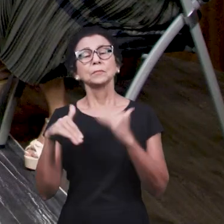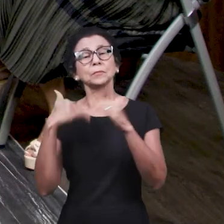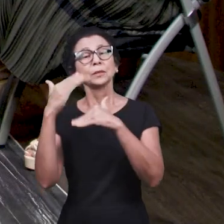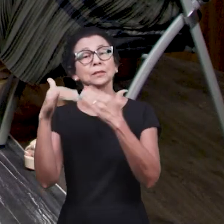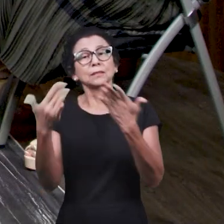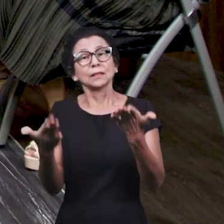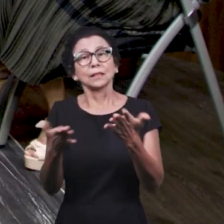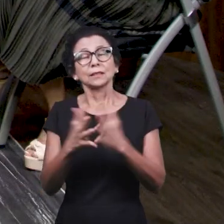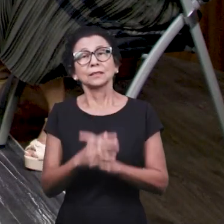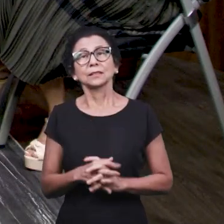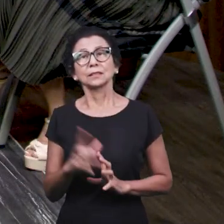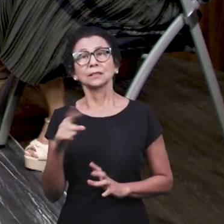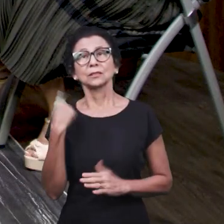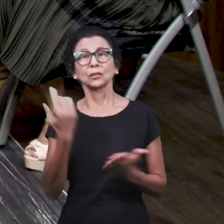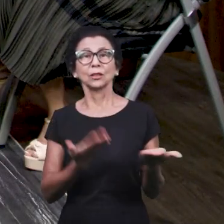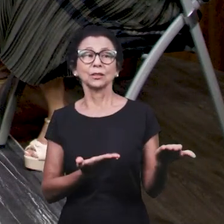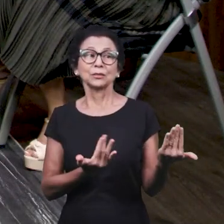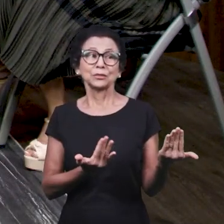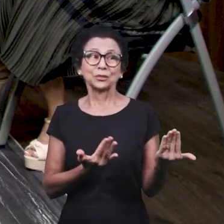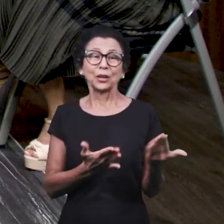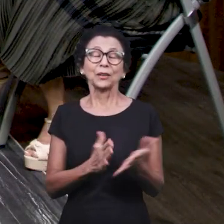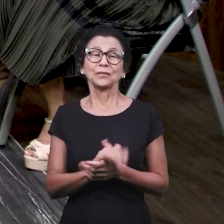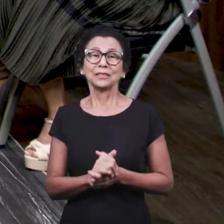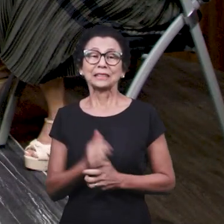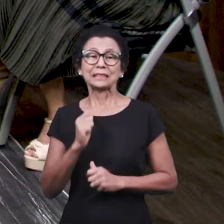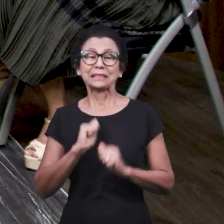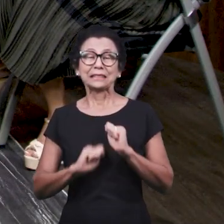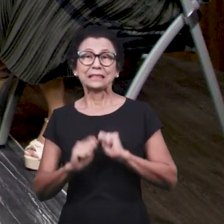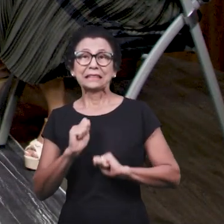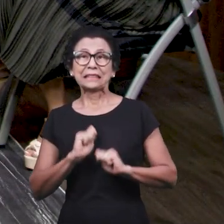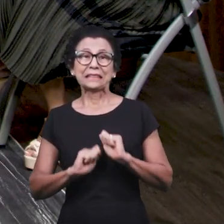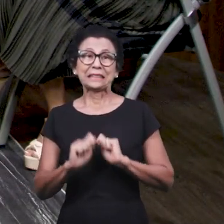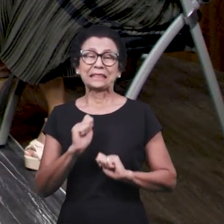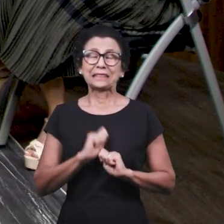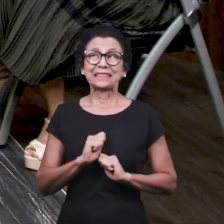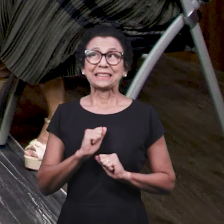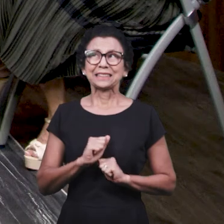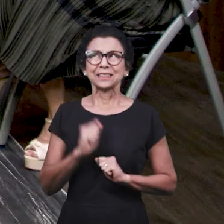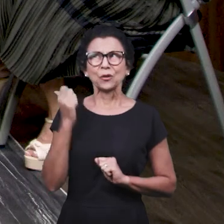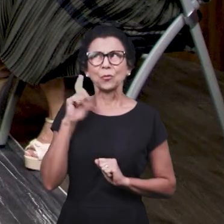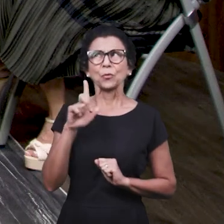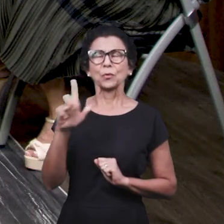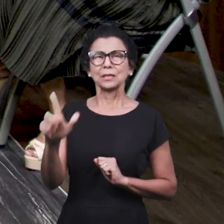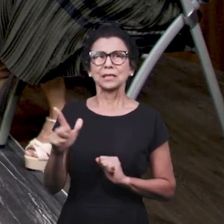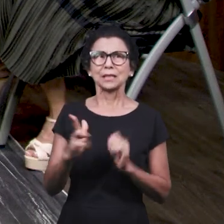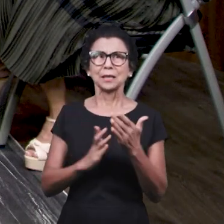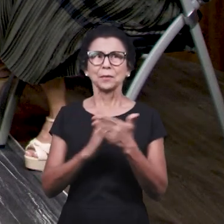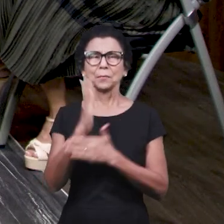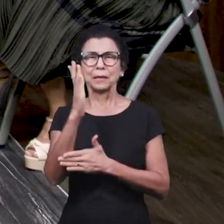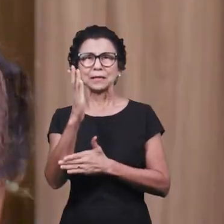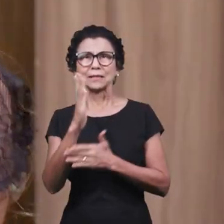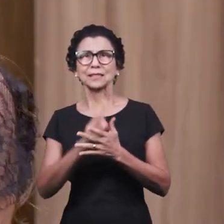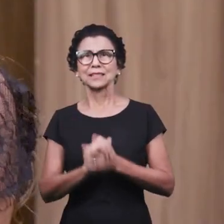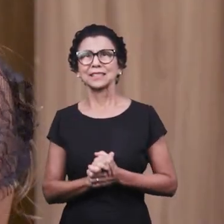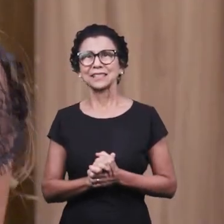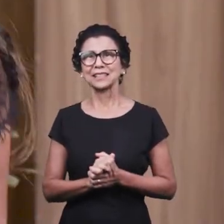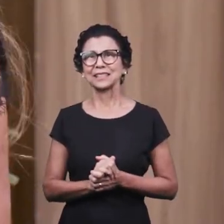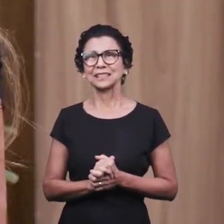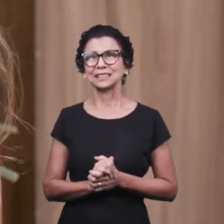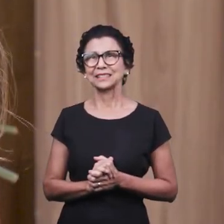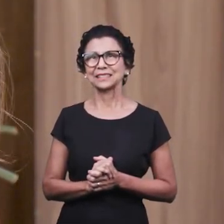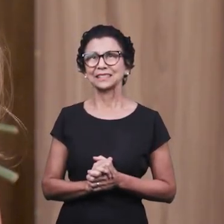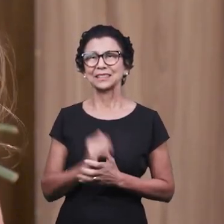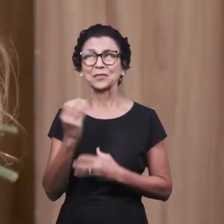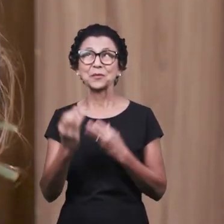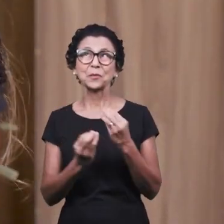gente, como jovem, fica com aquele anseio no coração. Será que eu vou conseguir, nesse processo de seleção em particular? Será que eu vou conseguir?